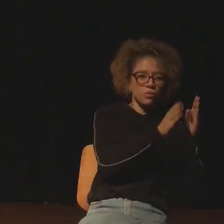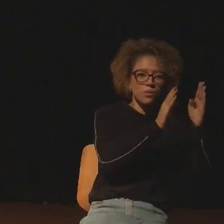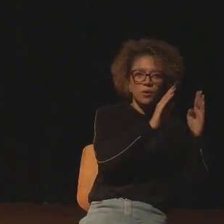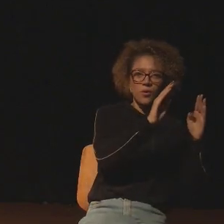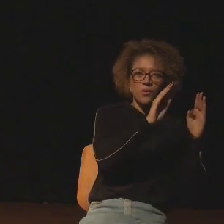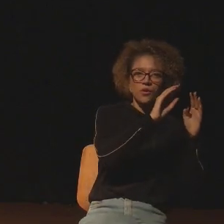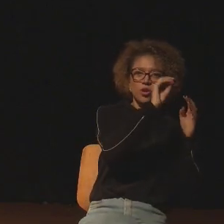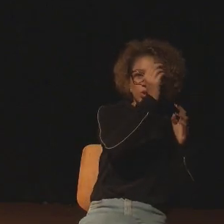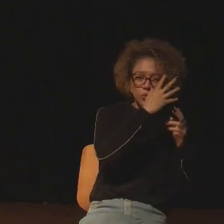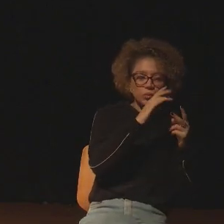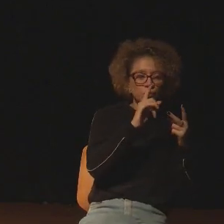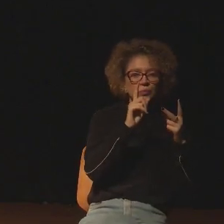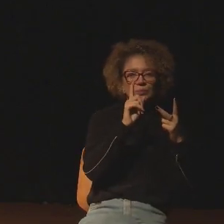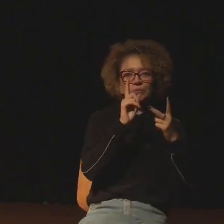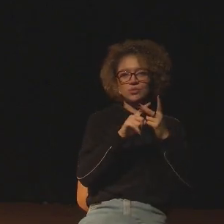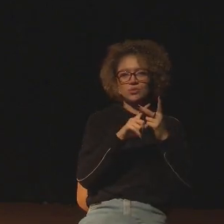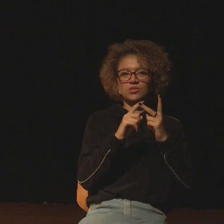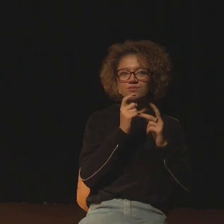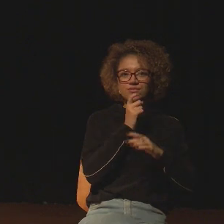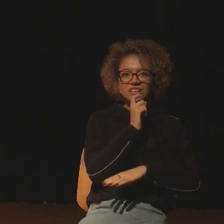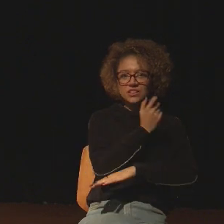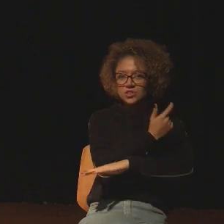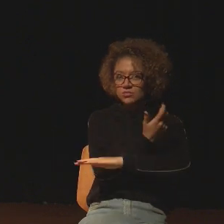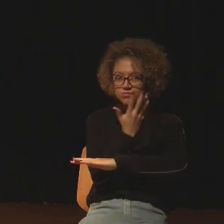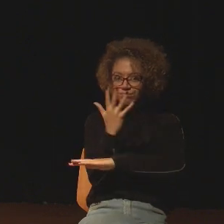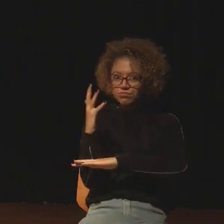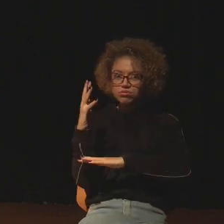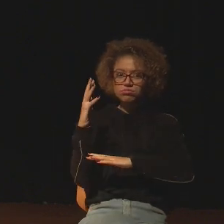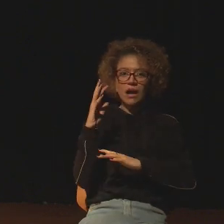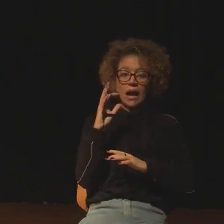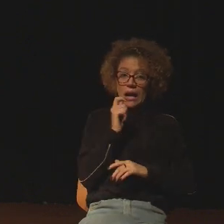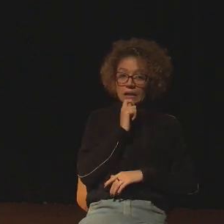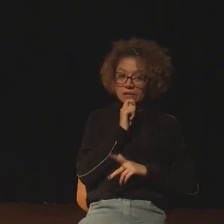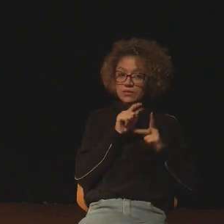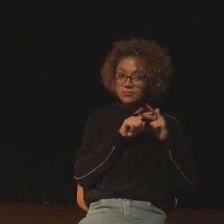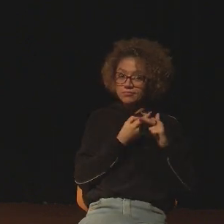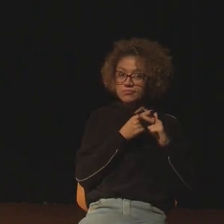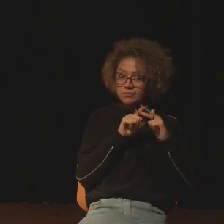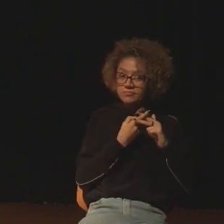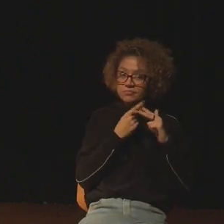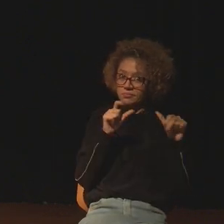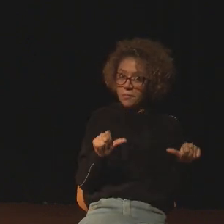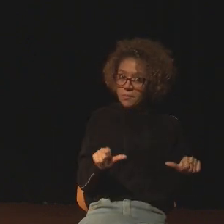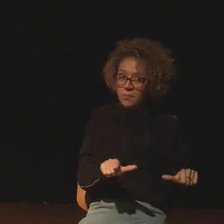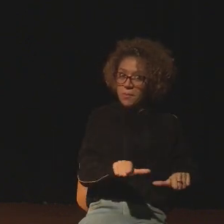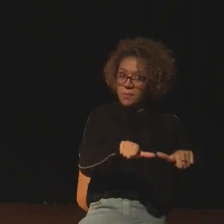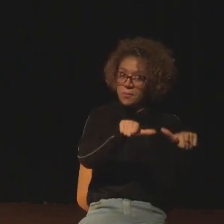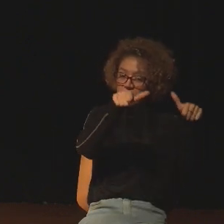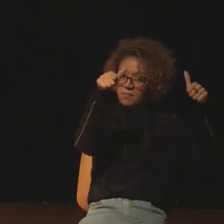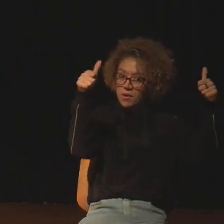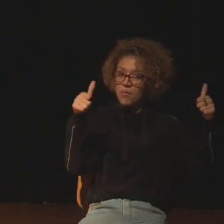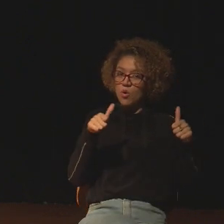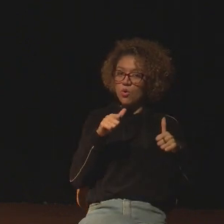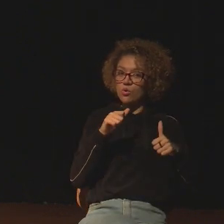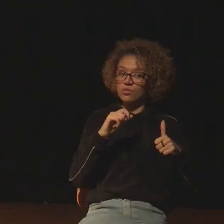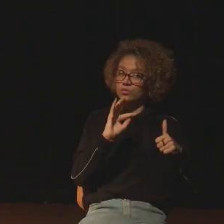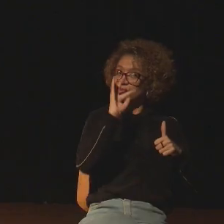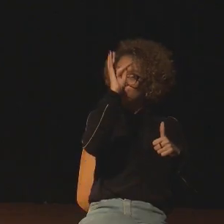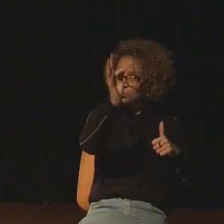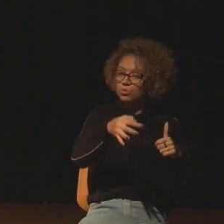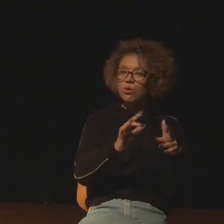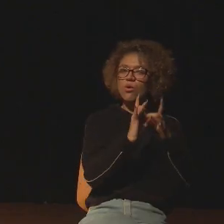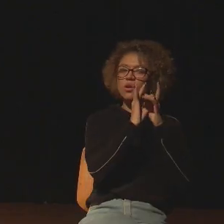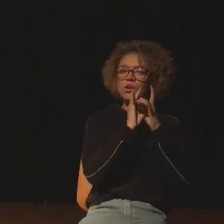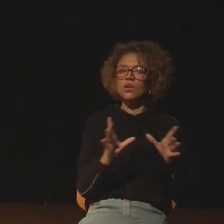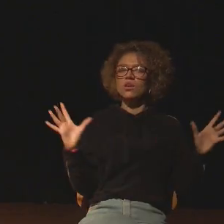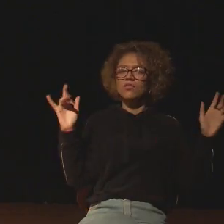enfim, toda a reconfiguração dessa praça para permitir o uso e, enfim, qualificar mesmo e